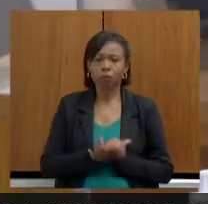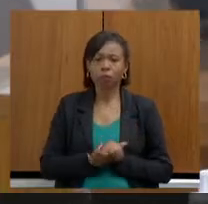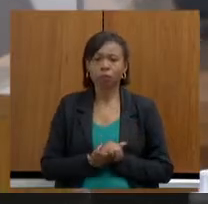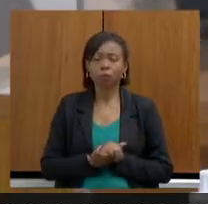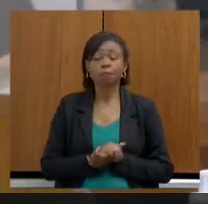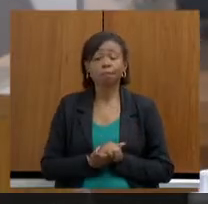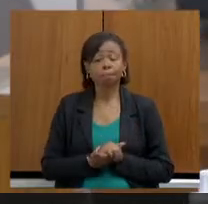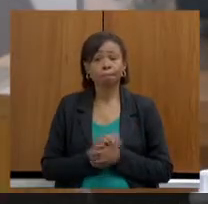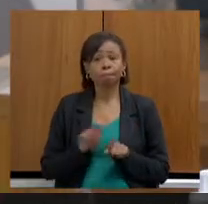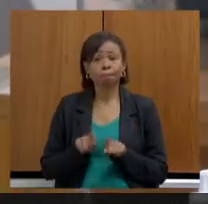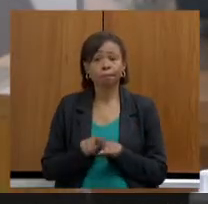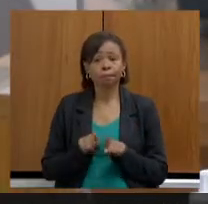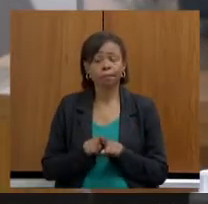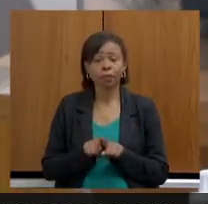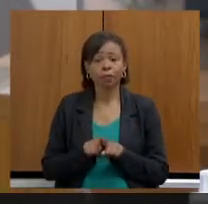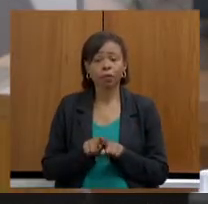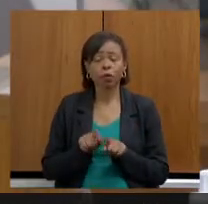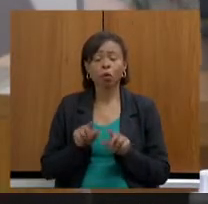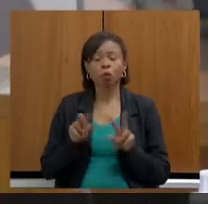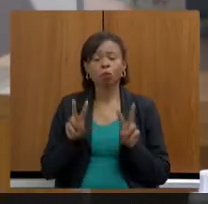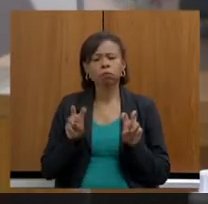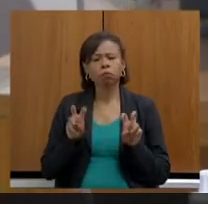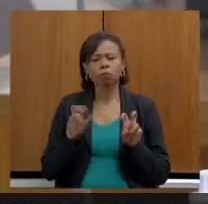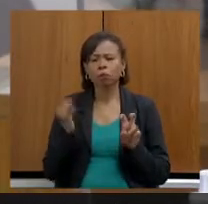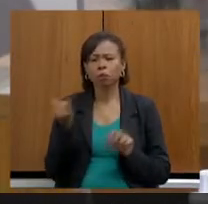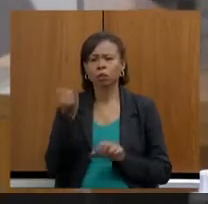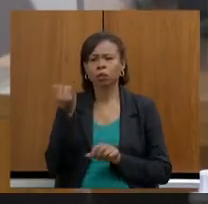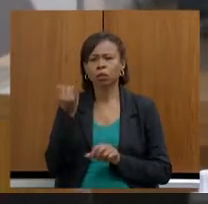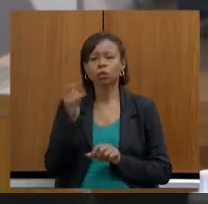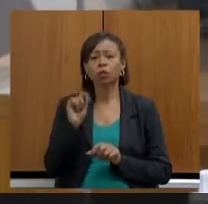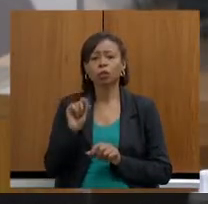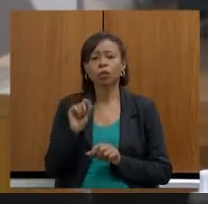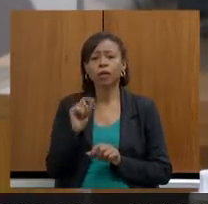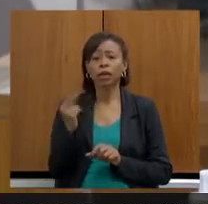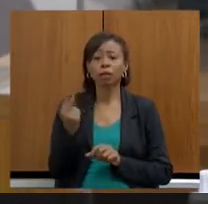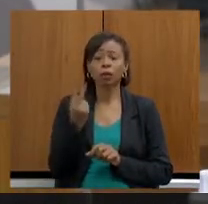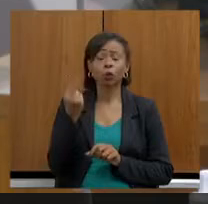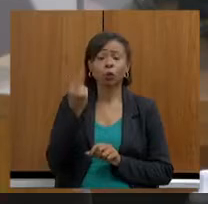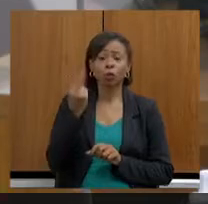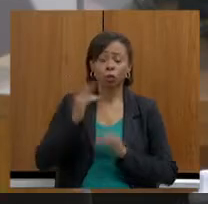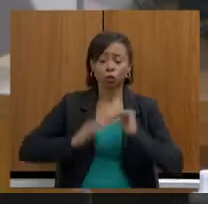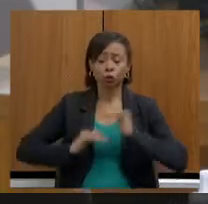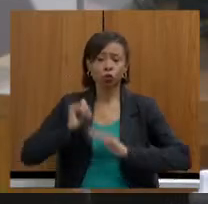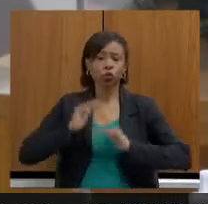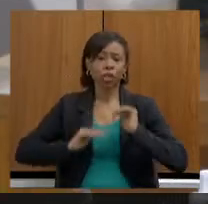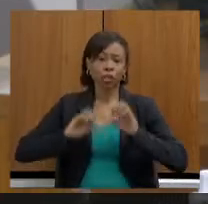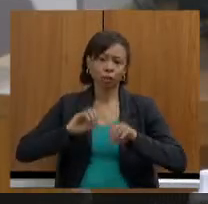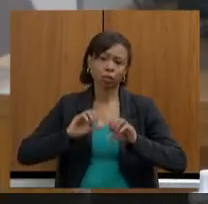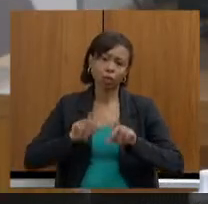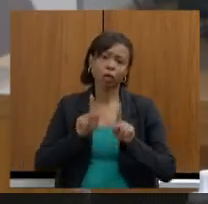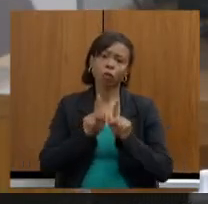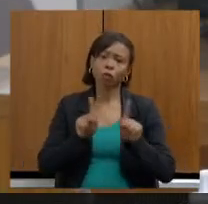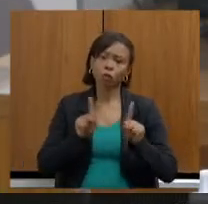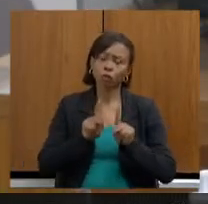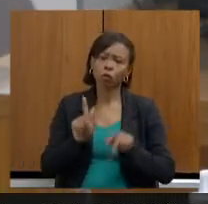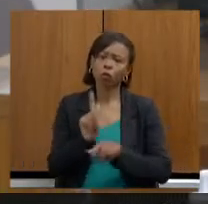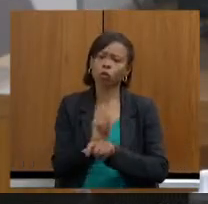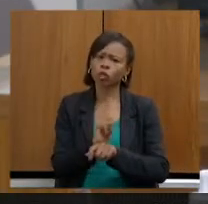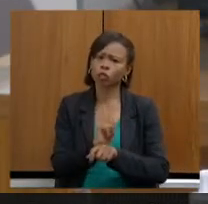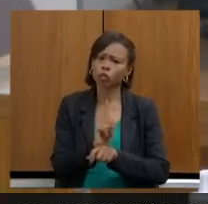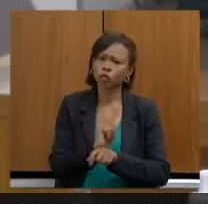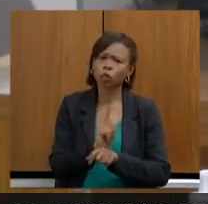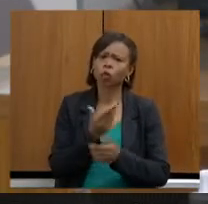importantíssimo que é justamente a valorização dos profissionais da educação dos nossos professores dos nossos gestores